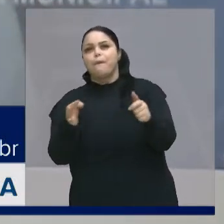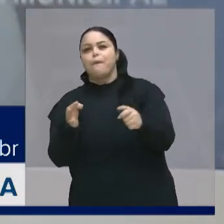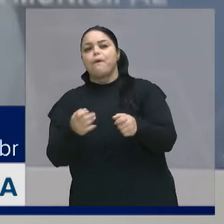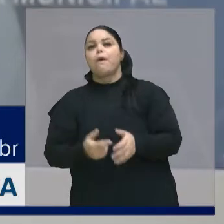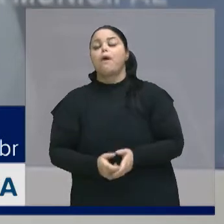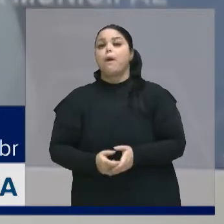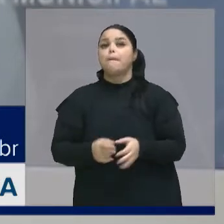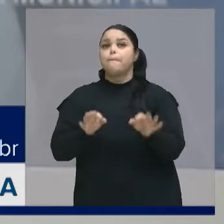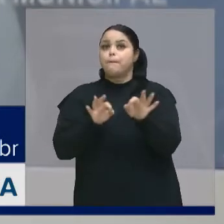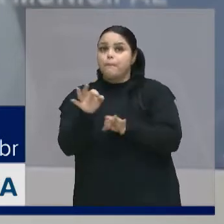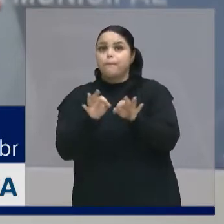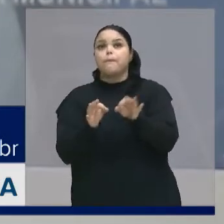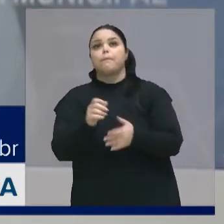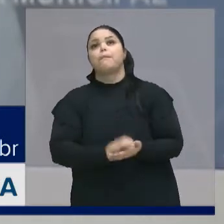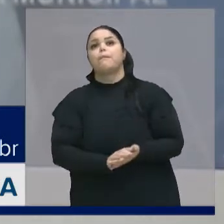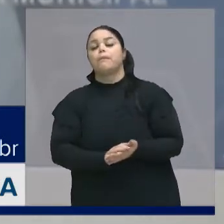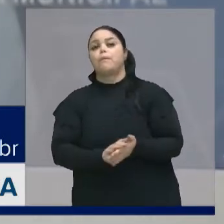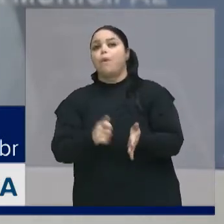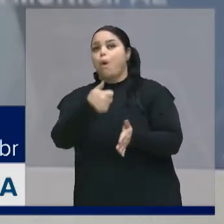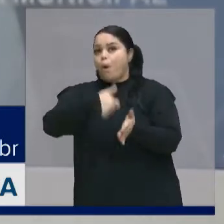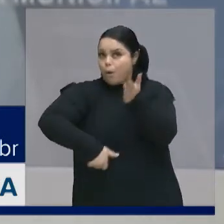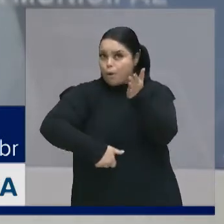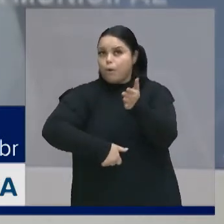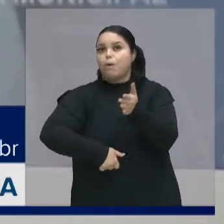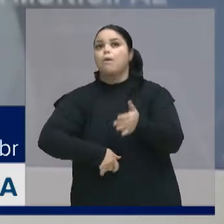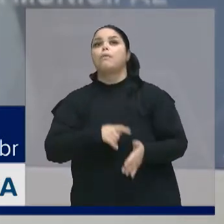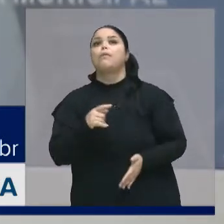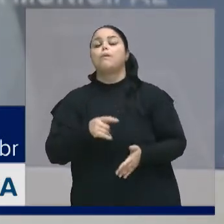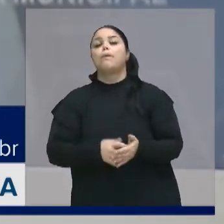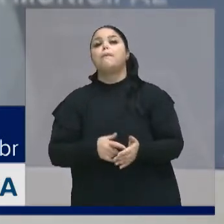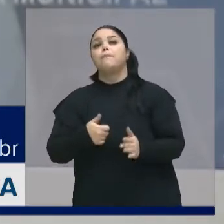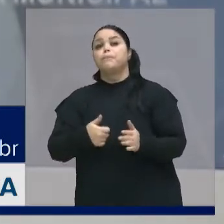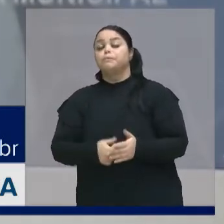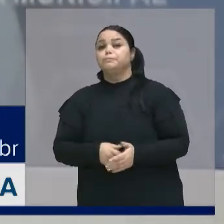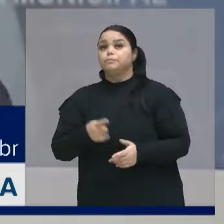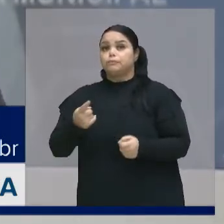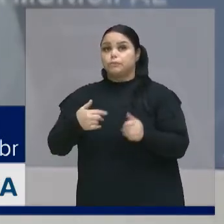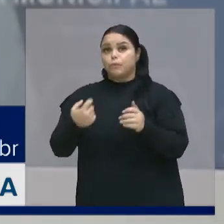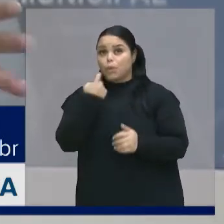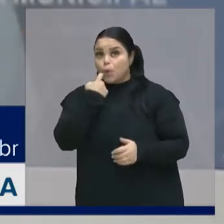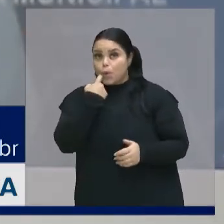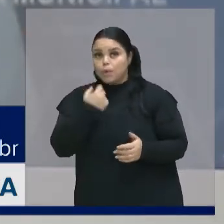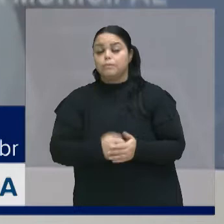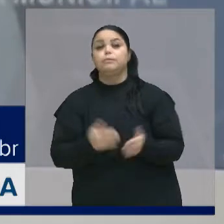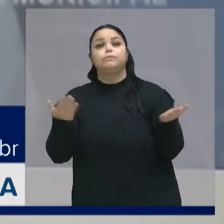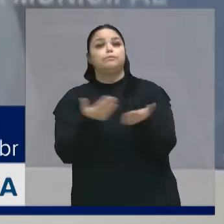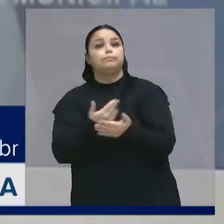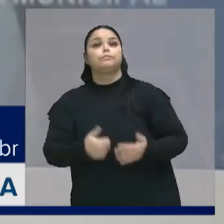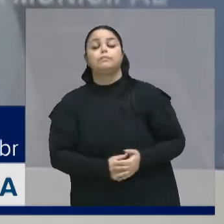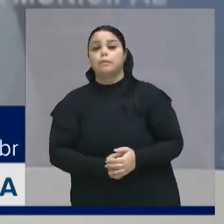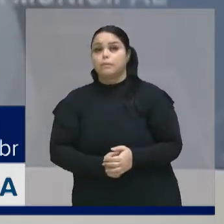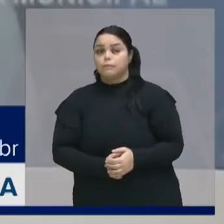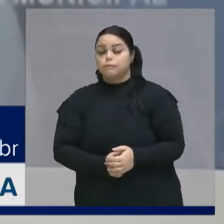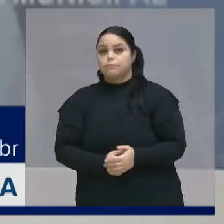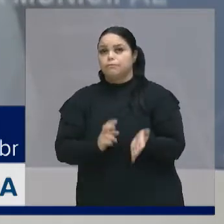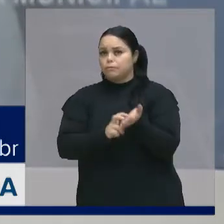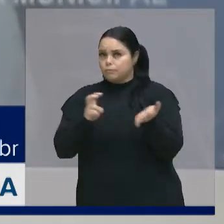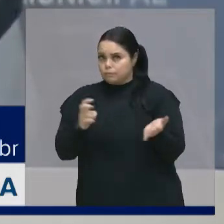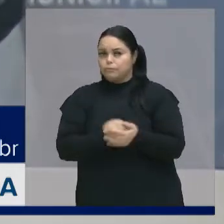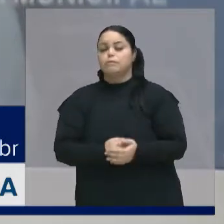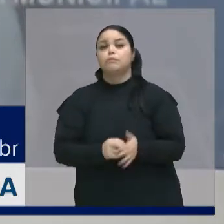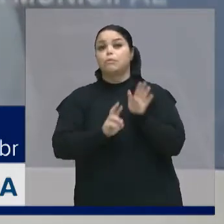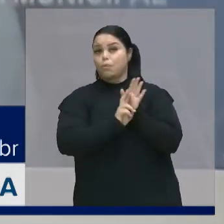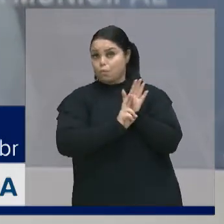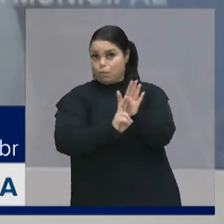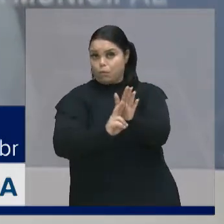consórcio que foi assinado o protocolo na última sexta-feira. E hoje de manhã eu estive